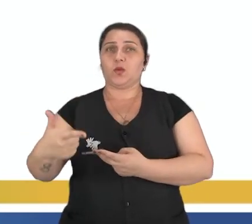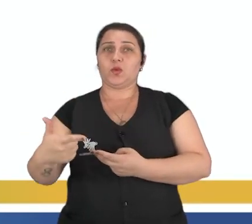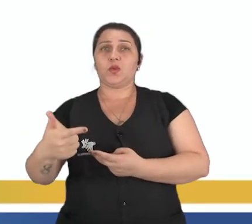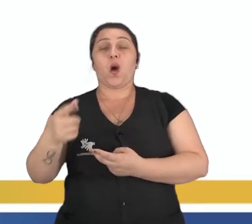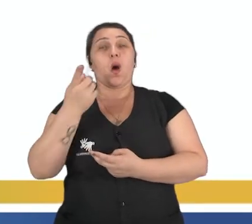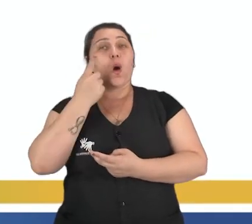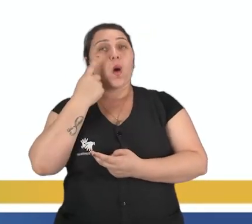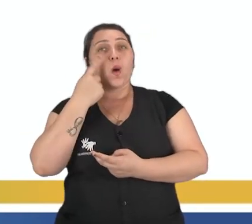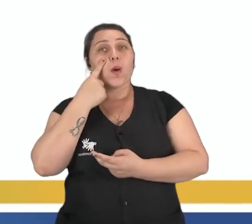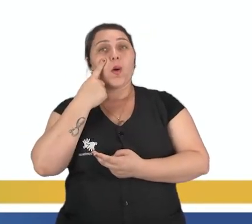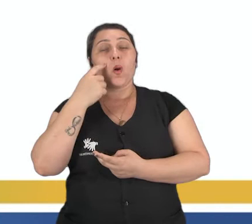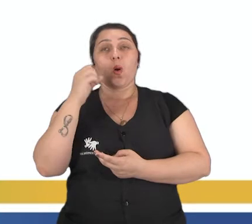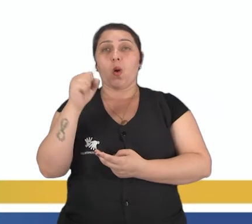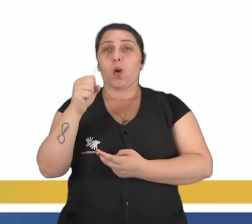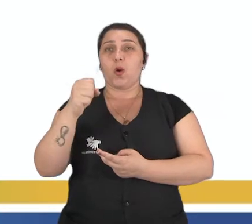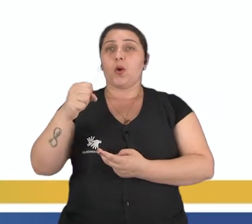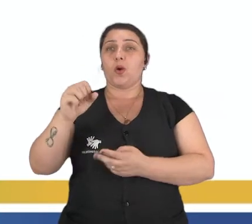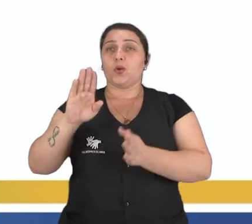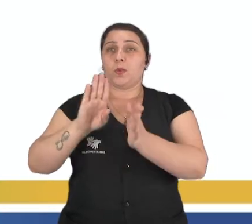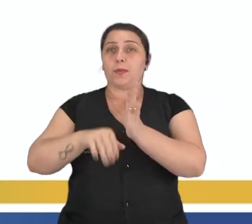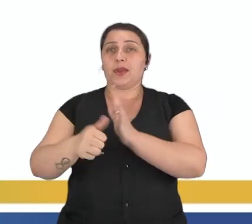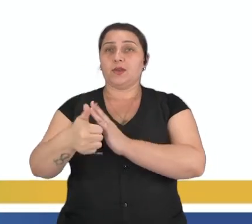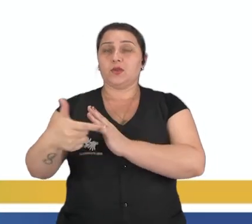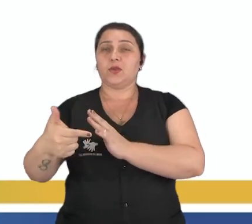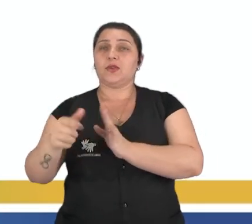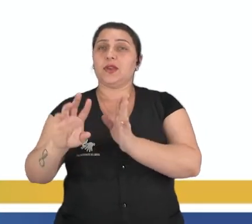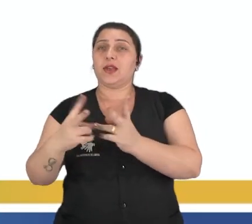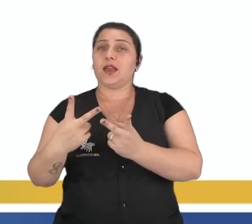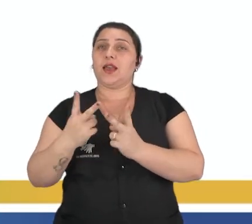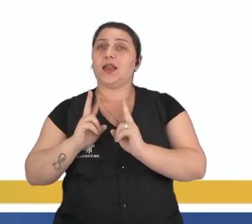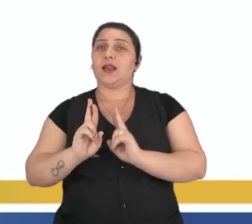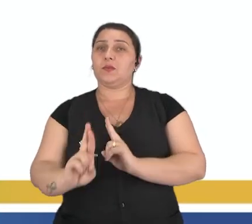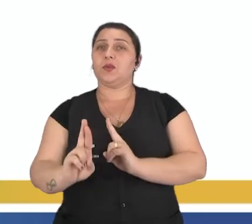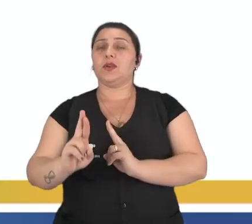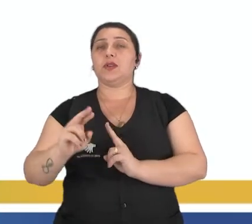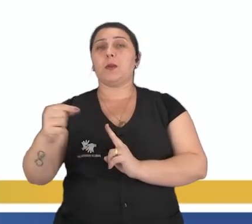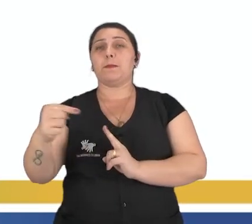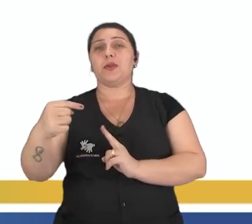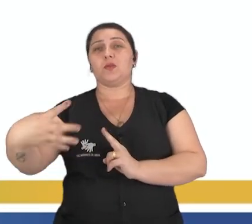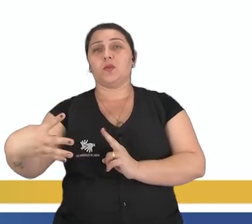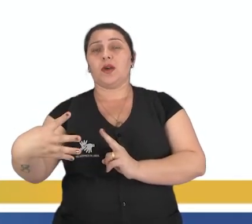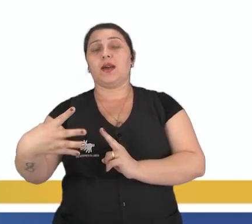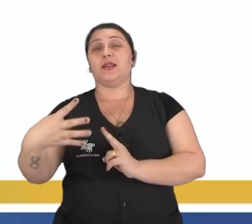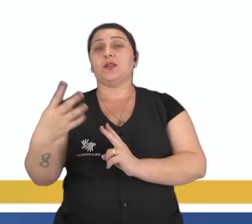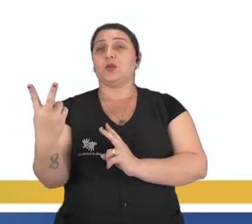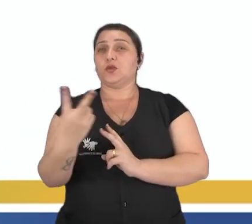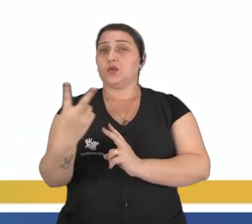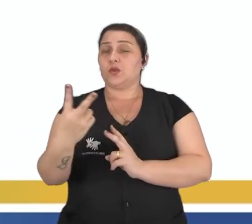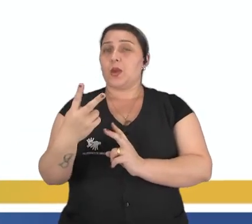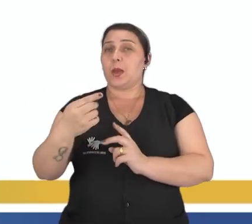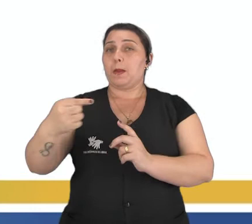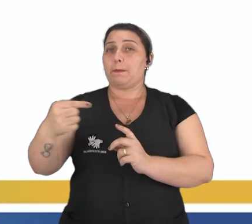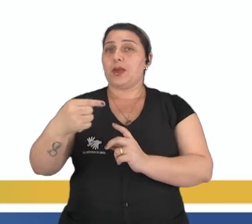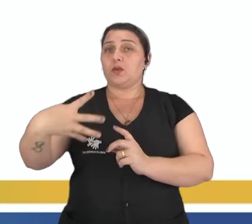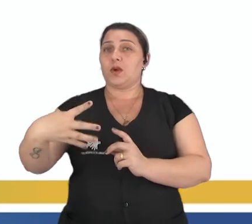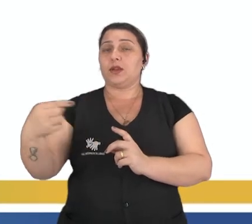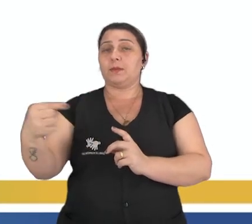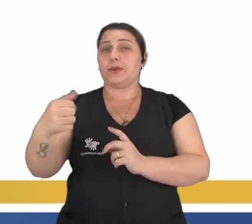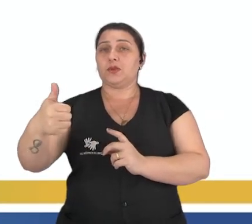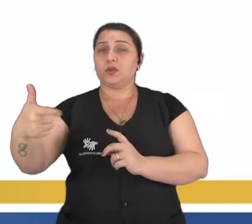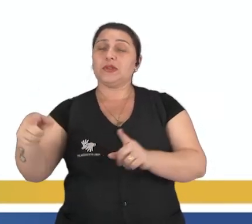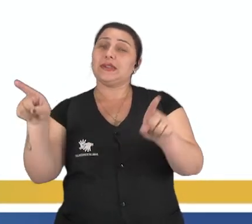o x, 8 menos 12, que é menos 4. Isso quer dizer que o par ordenado menos 4 e menos